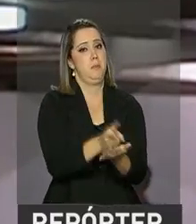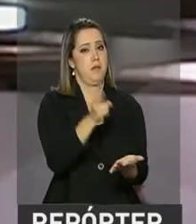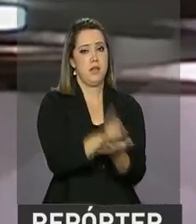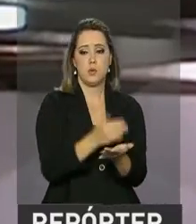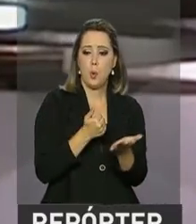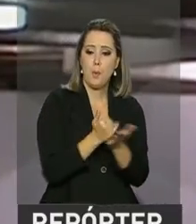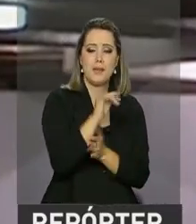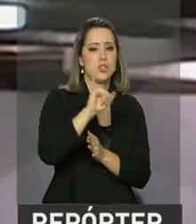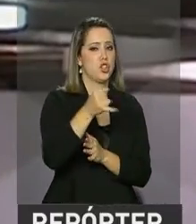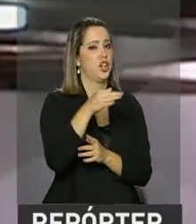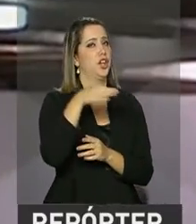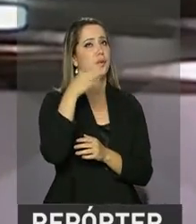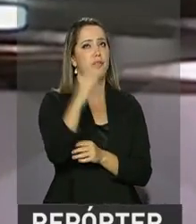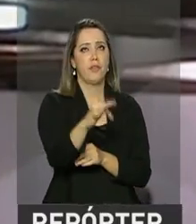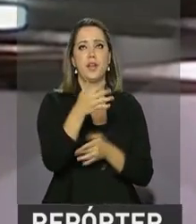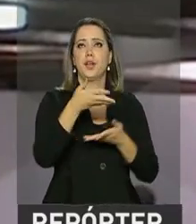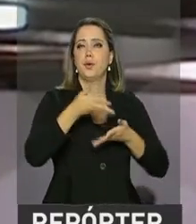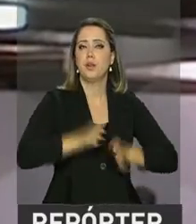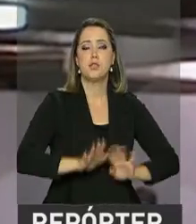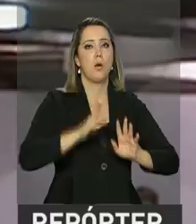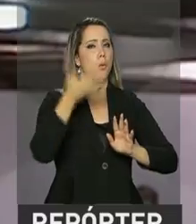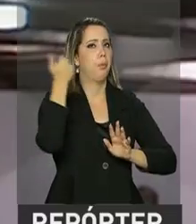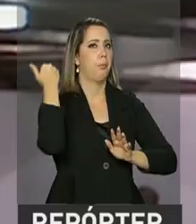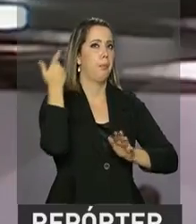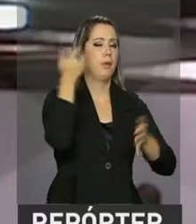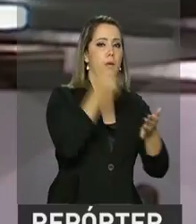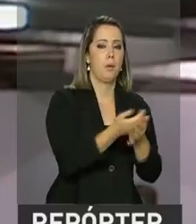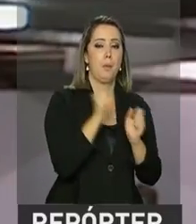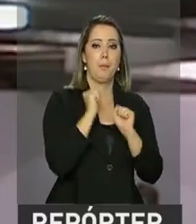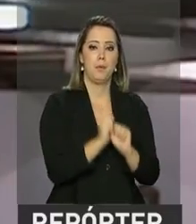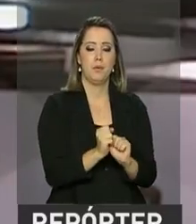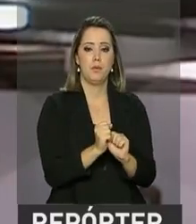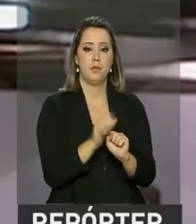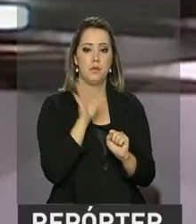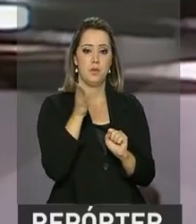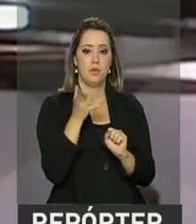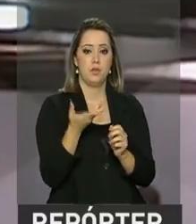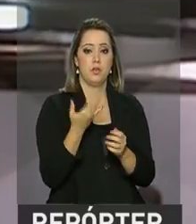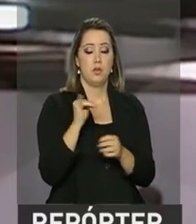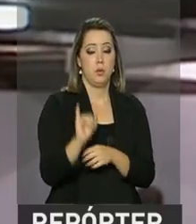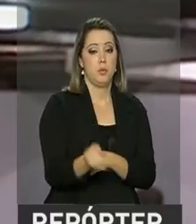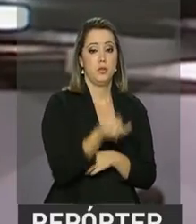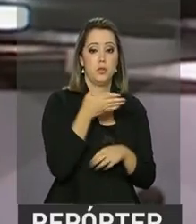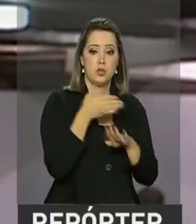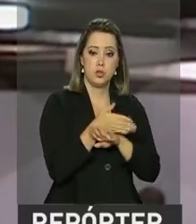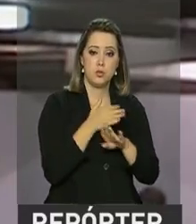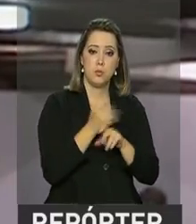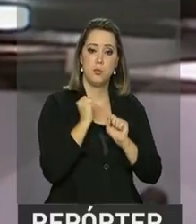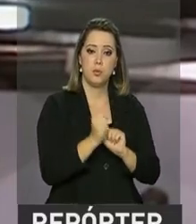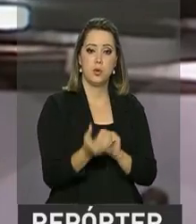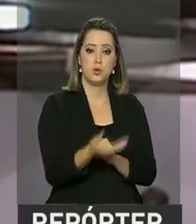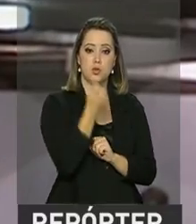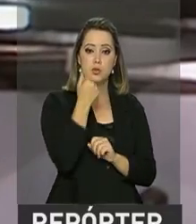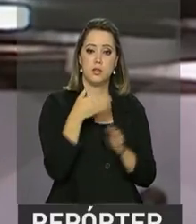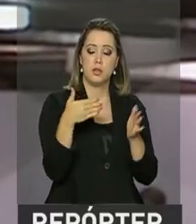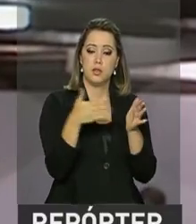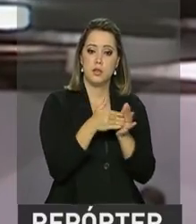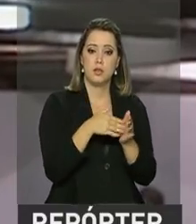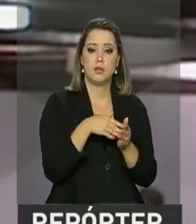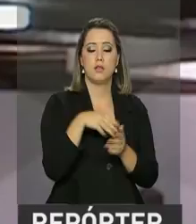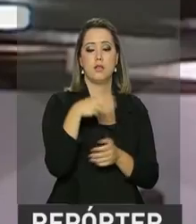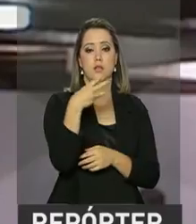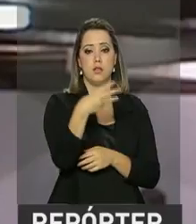nasceram em janeiro e fevereiro né eles já eles e que tiveram a oportunidade de ir saar eles podem vi também isso